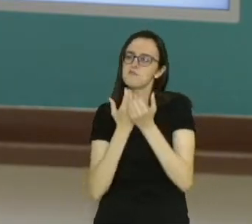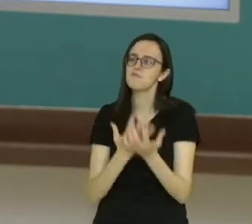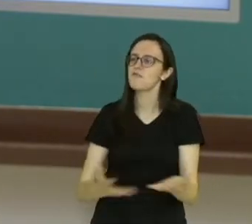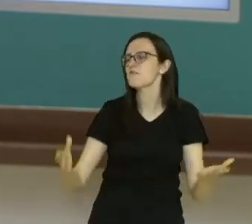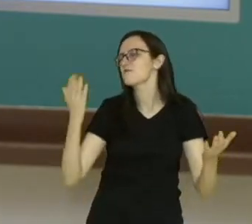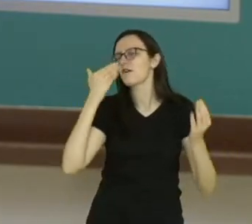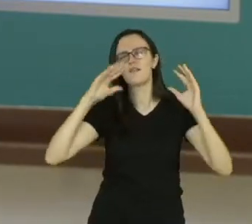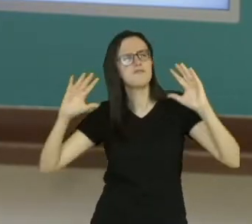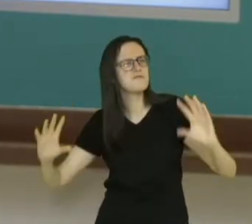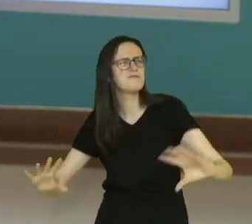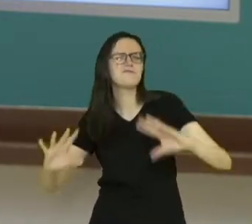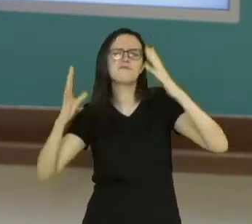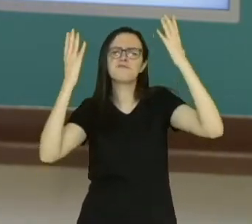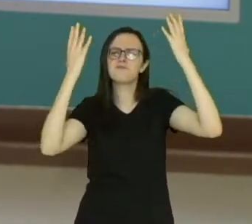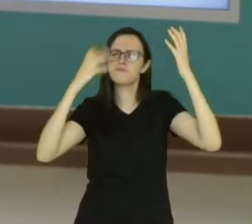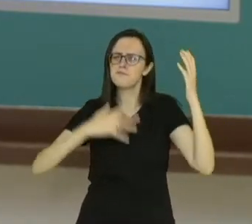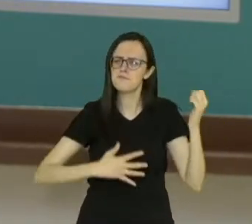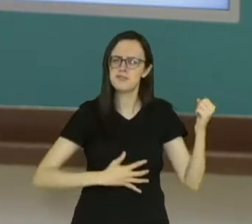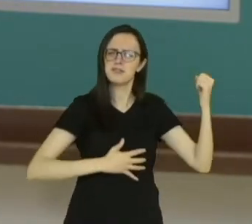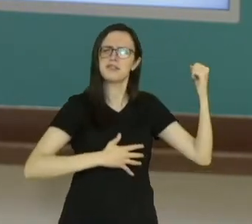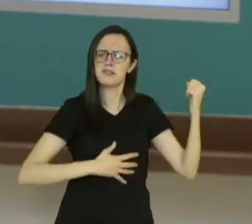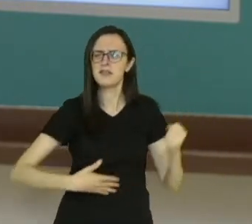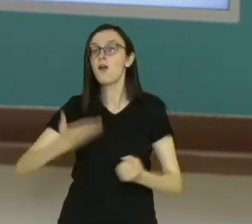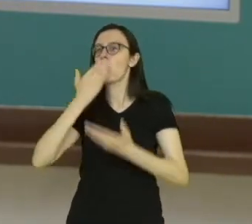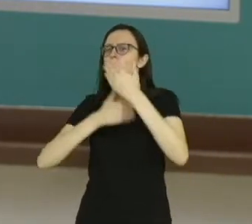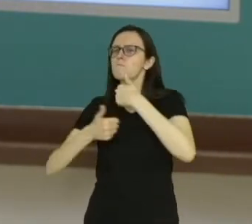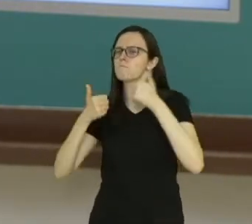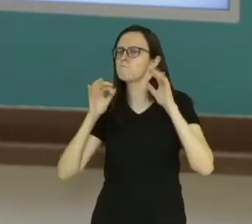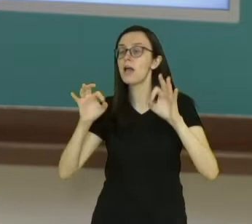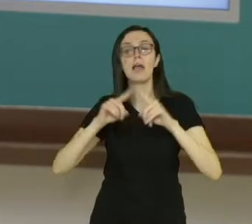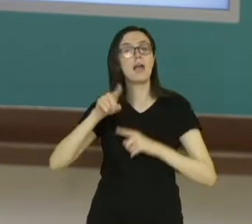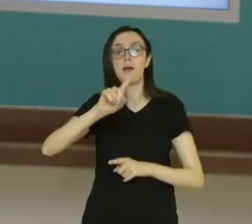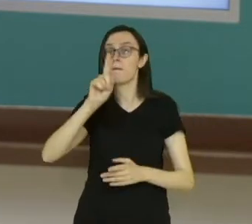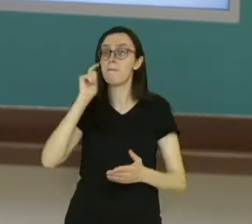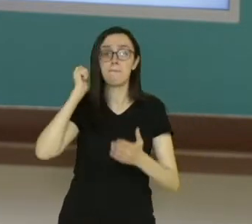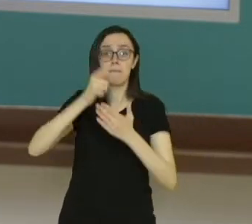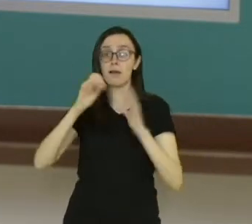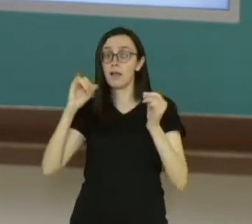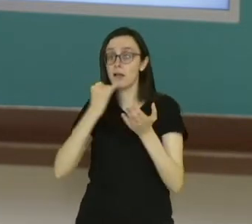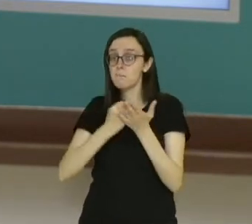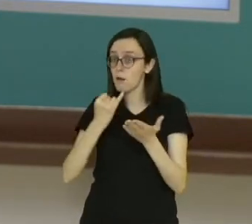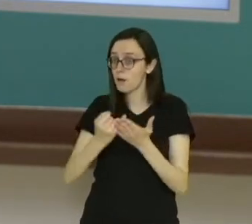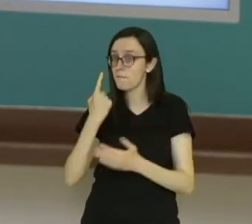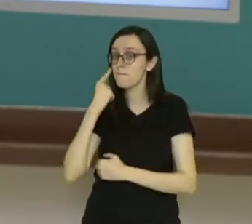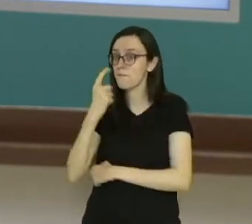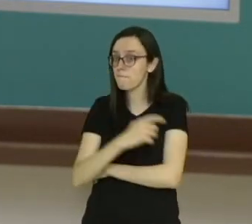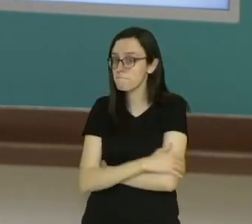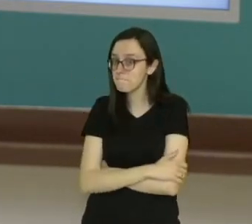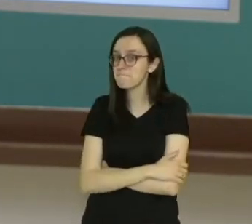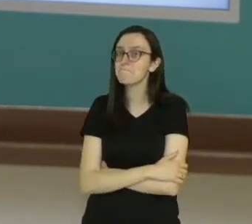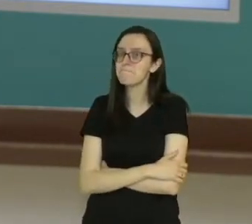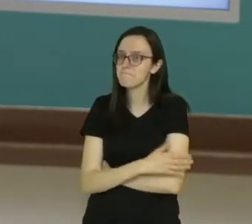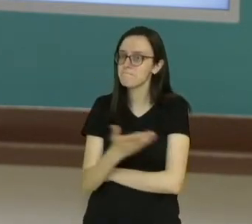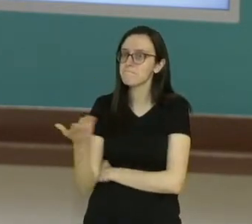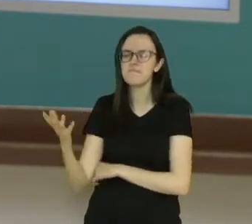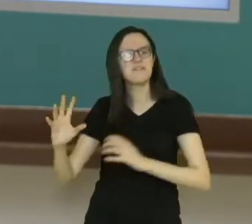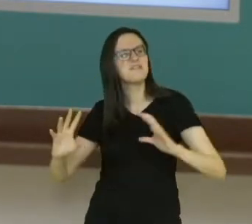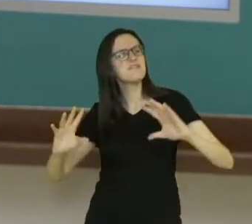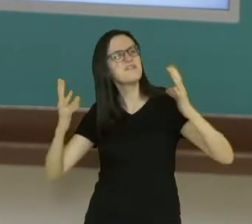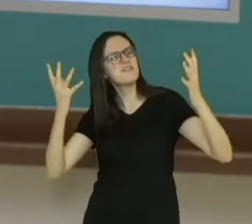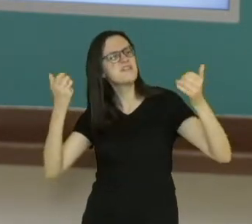lanches, festas, bailes, comia muito bem, não pagavam impostos, vivia na boa,